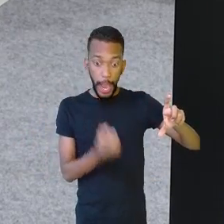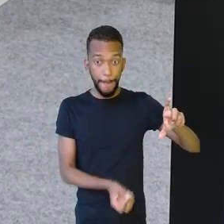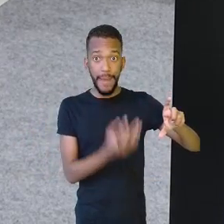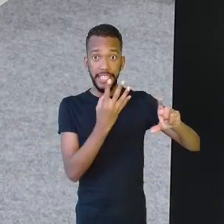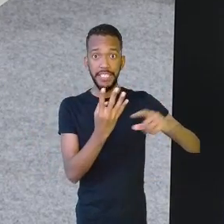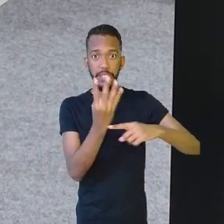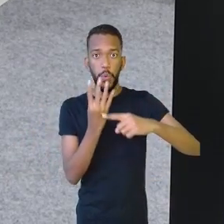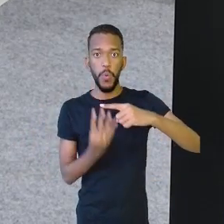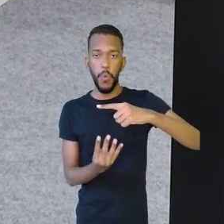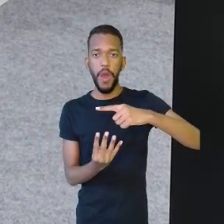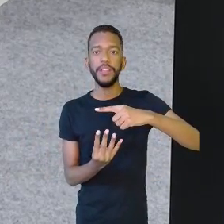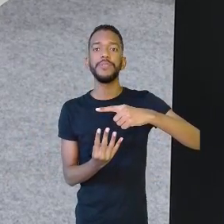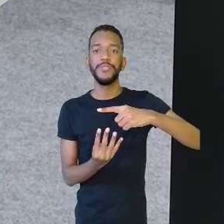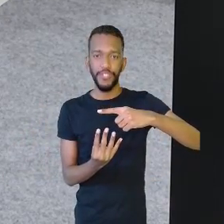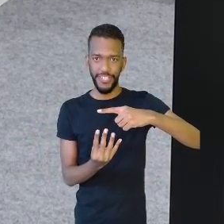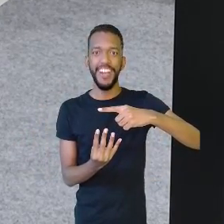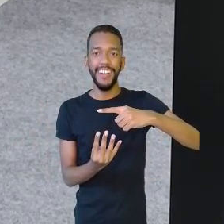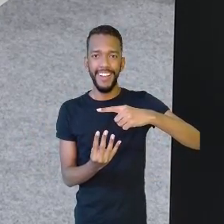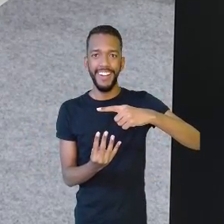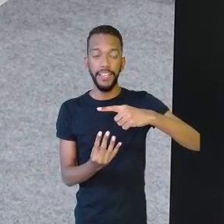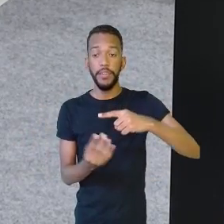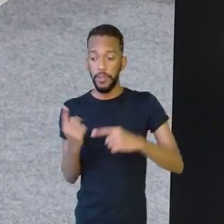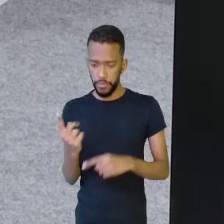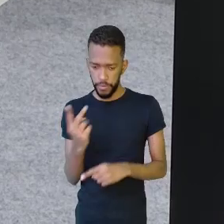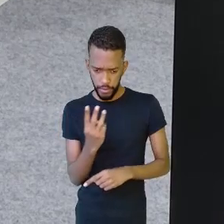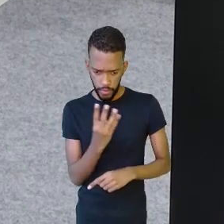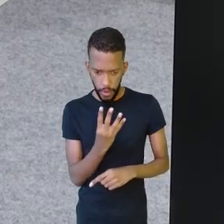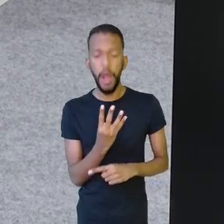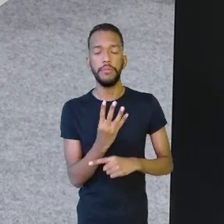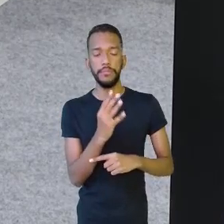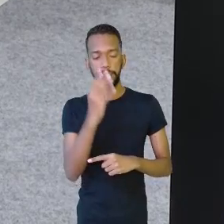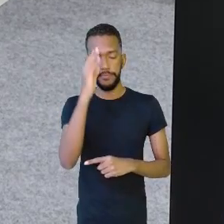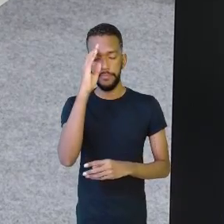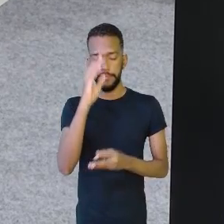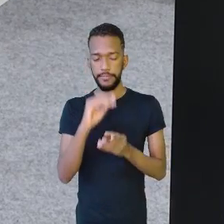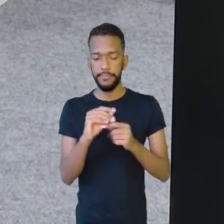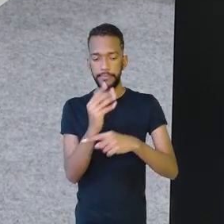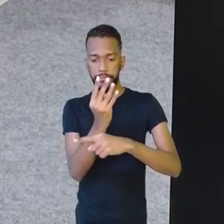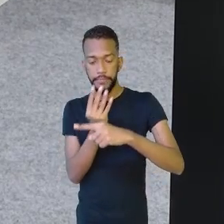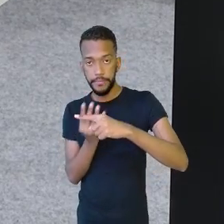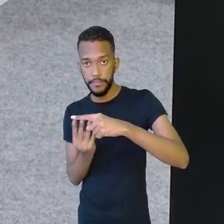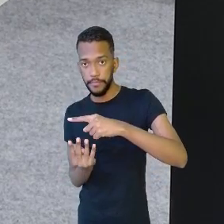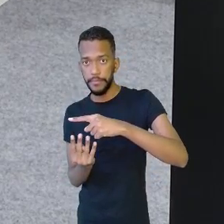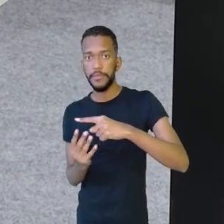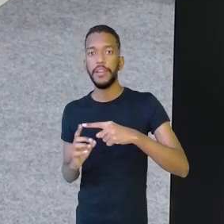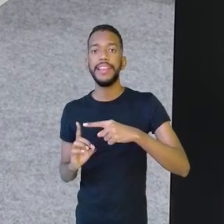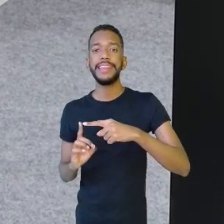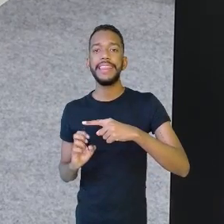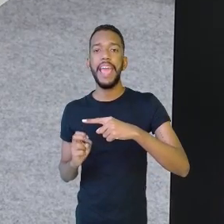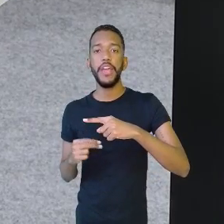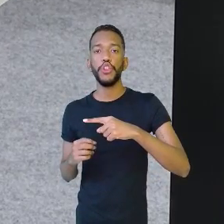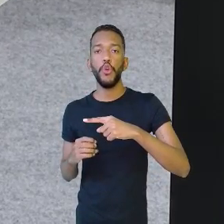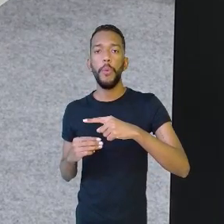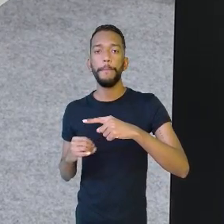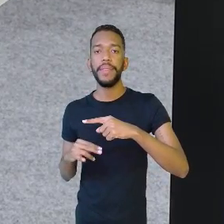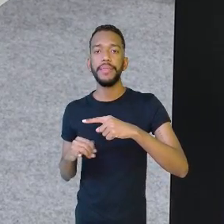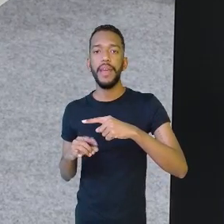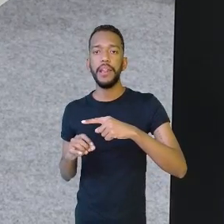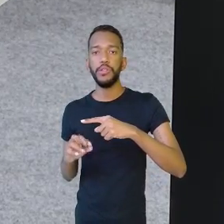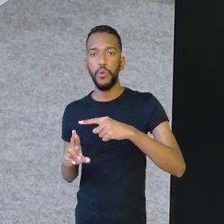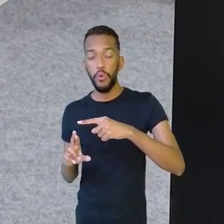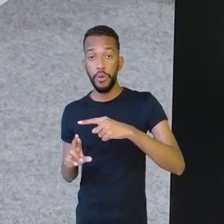4 no denominador. O 4 está representando as partes que